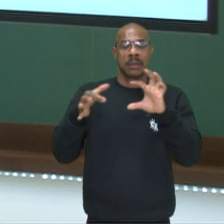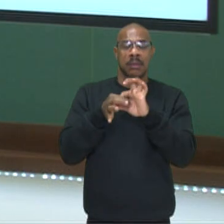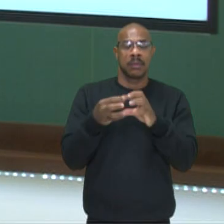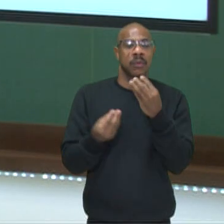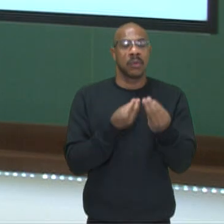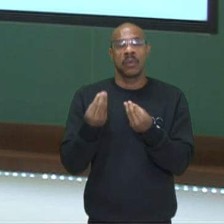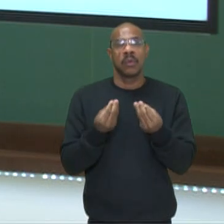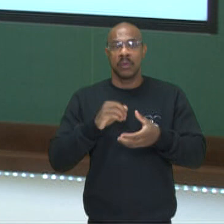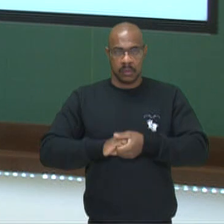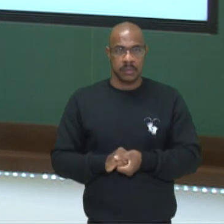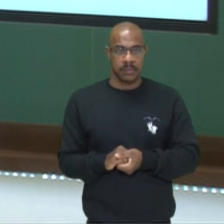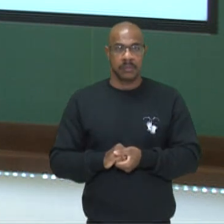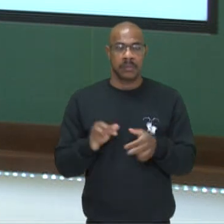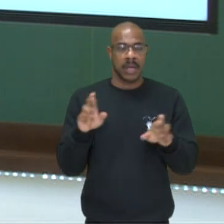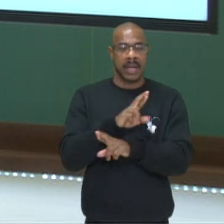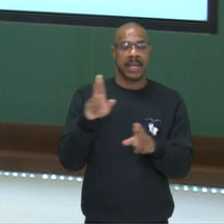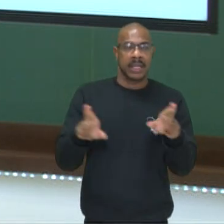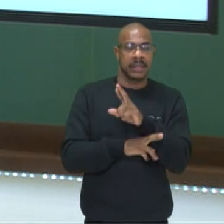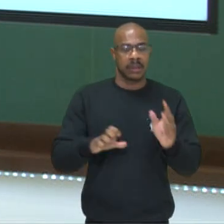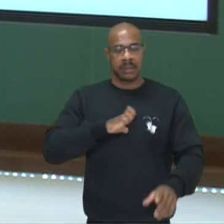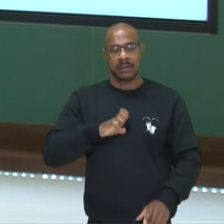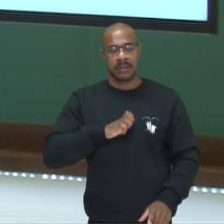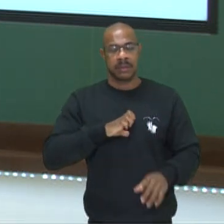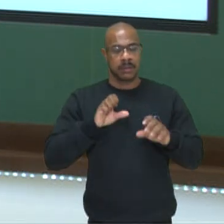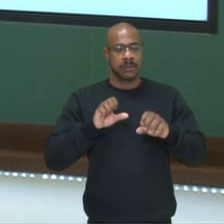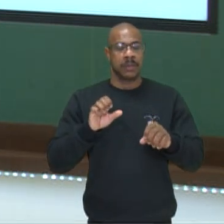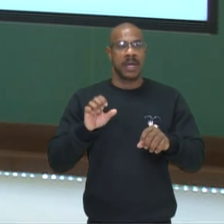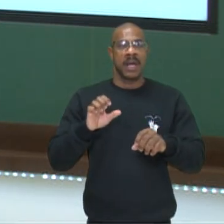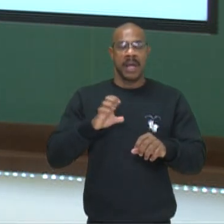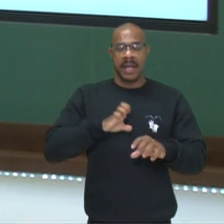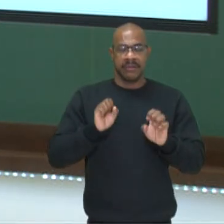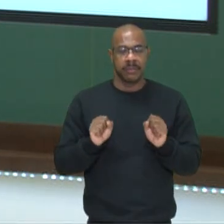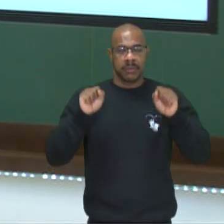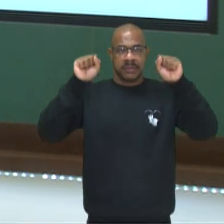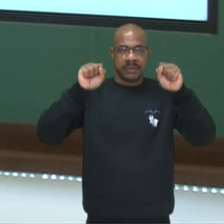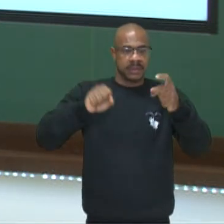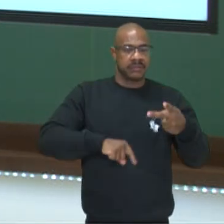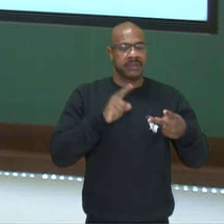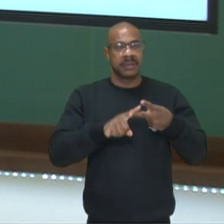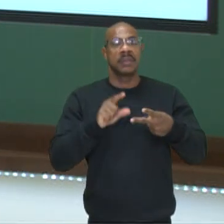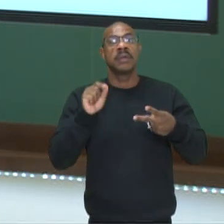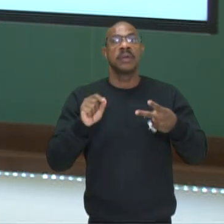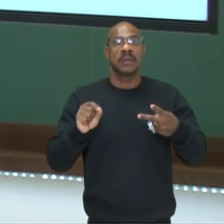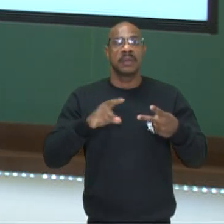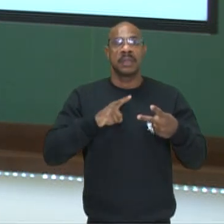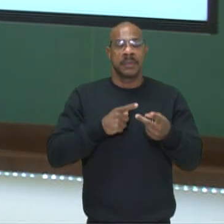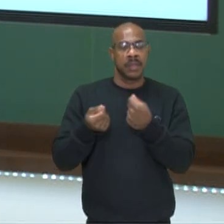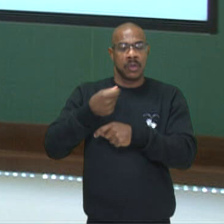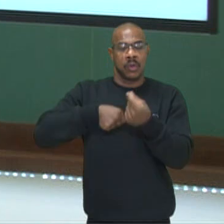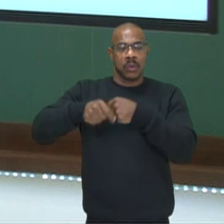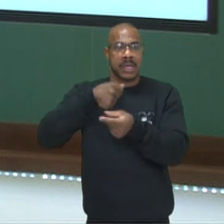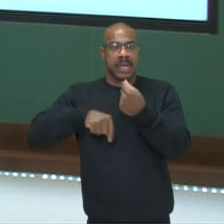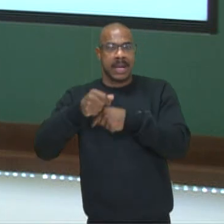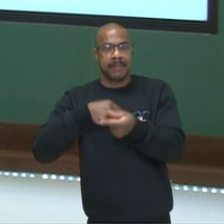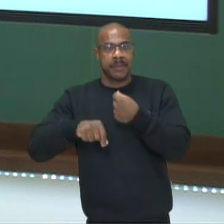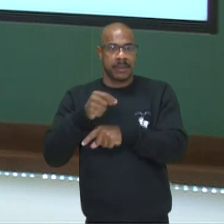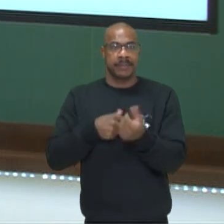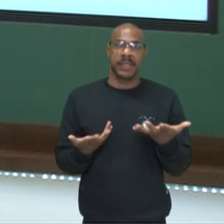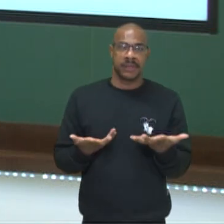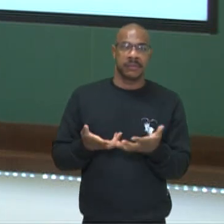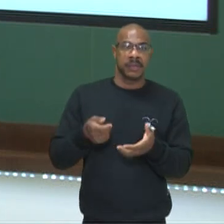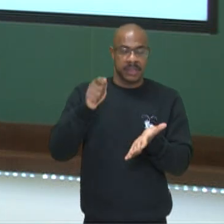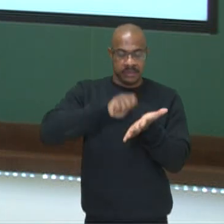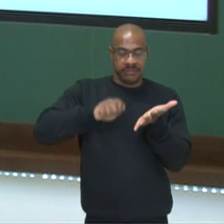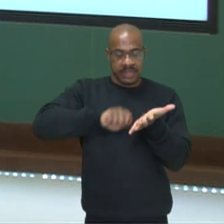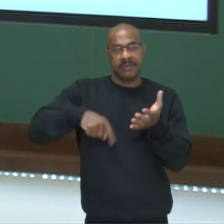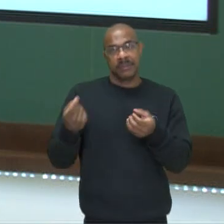Qual seria essa relação entre essa ética protestante dos colonos puritanos e o capitalismo? Escreva sobre isso e a